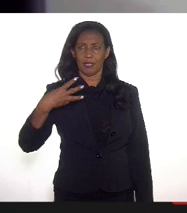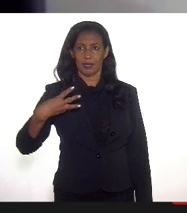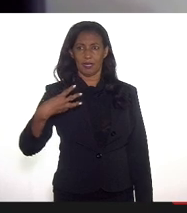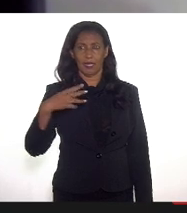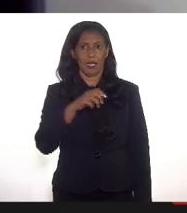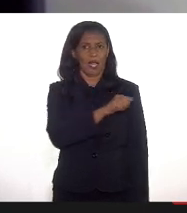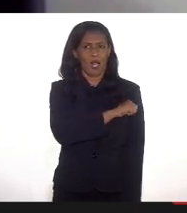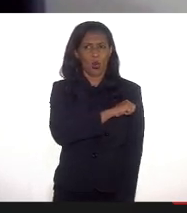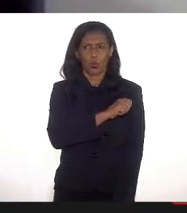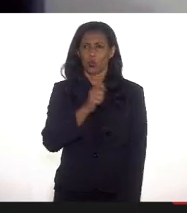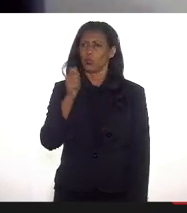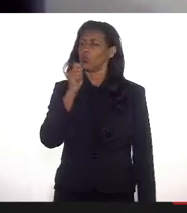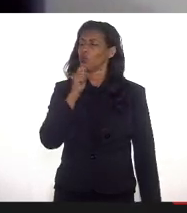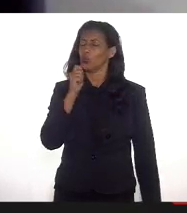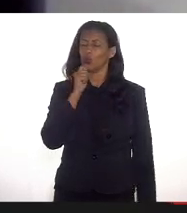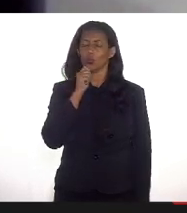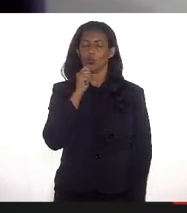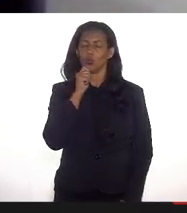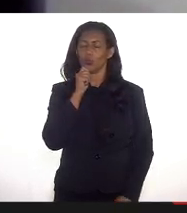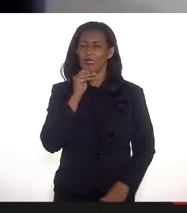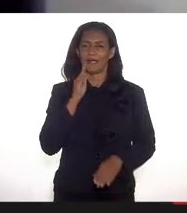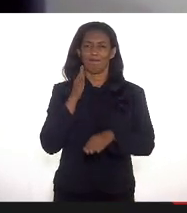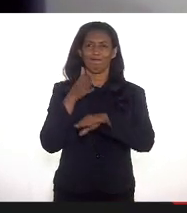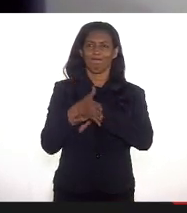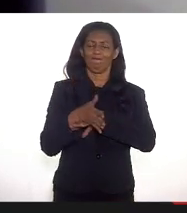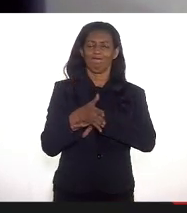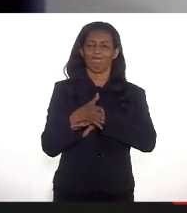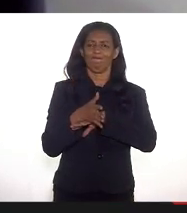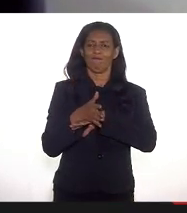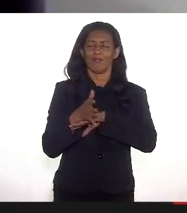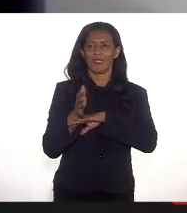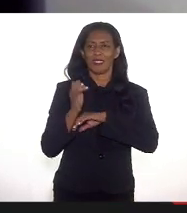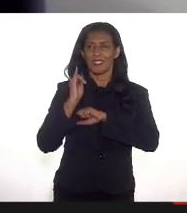declaradamente sem acesso, né? E nem todos a gente conseguiu contactar.